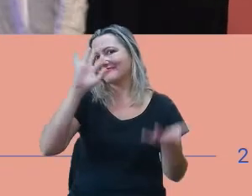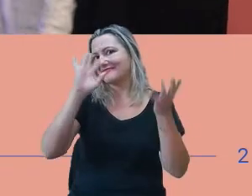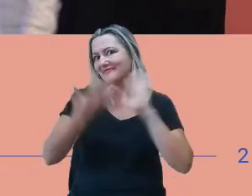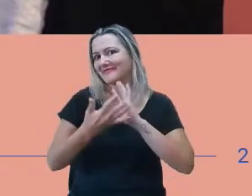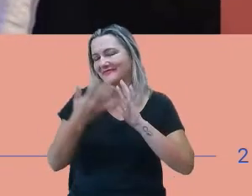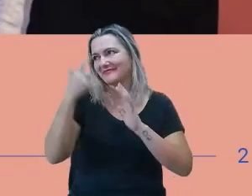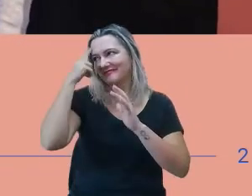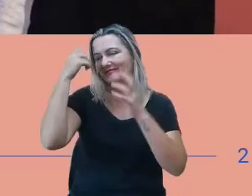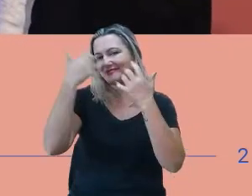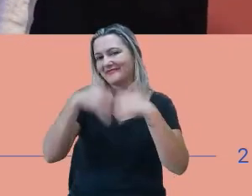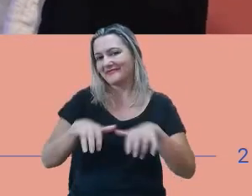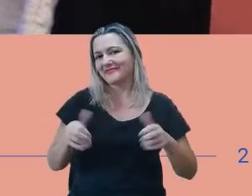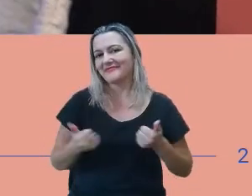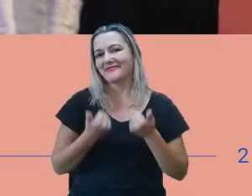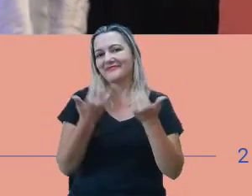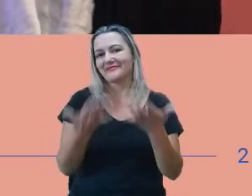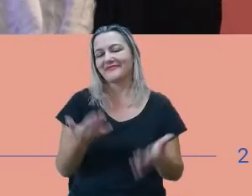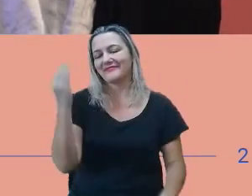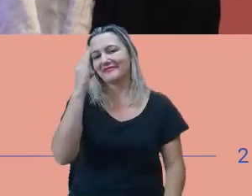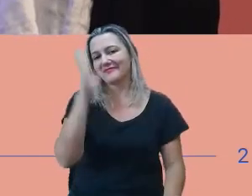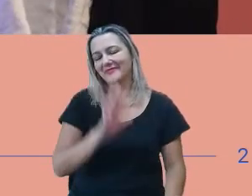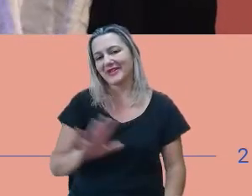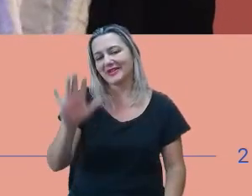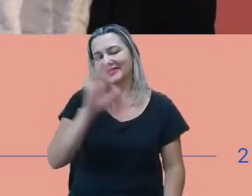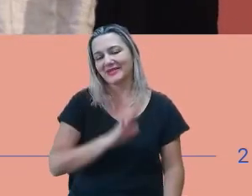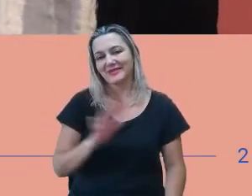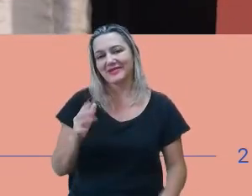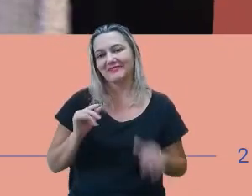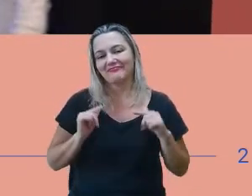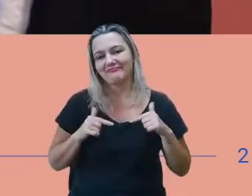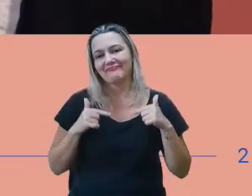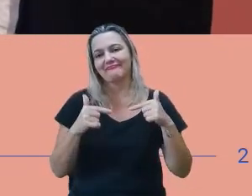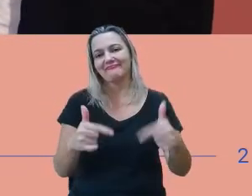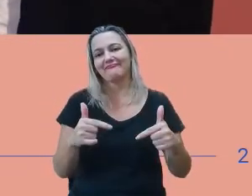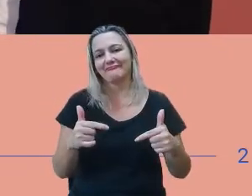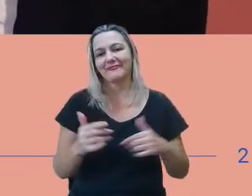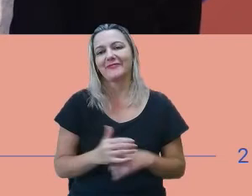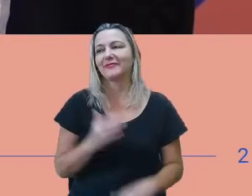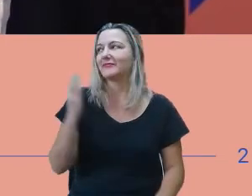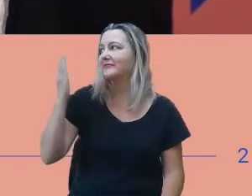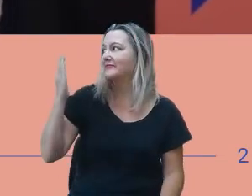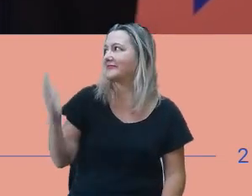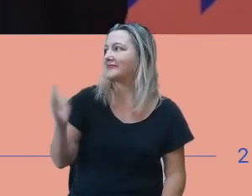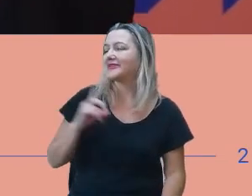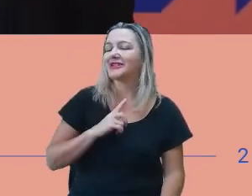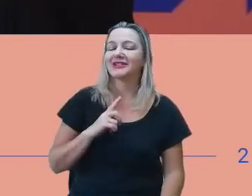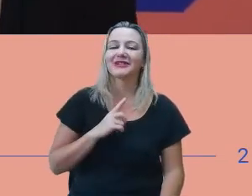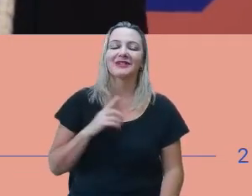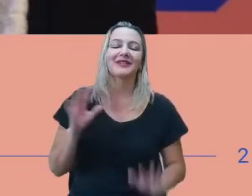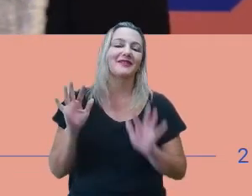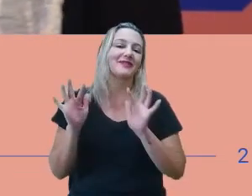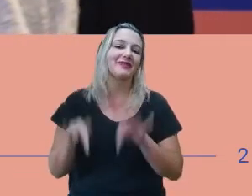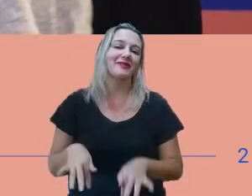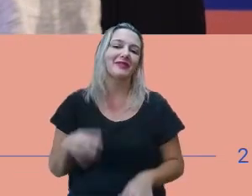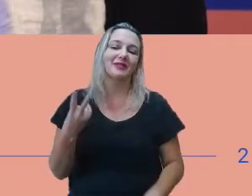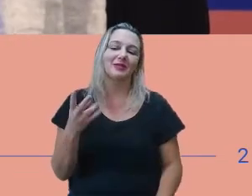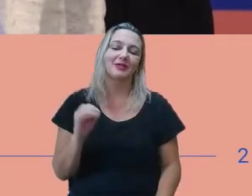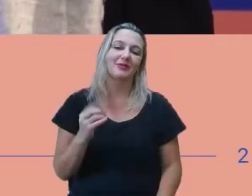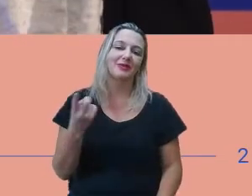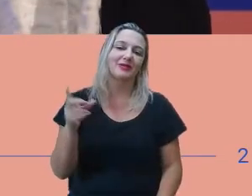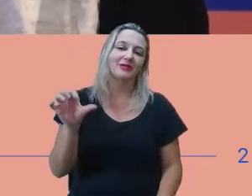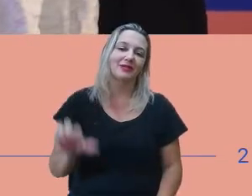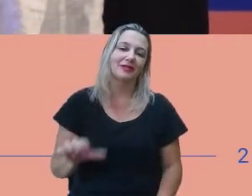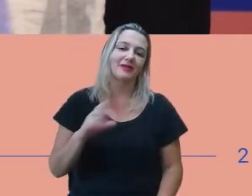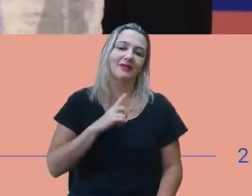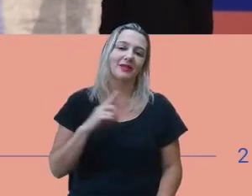brasileiro e a gente lançou essa iniciativa no sistema no Brás final de 2019 tivemos